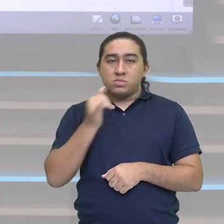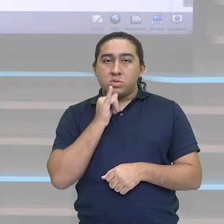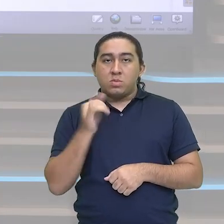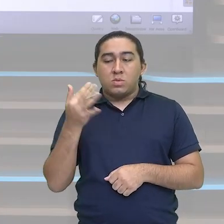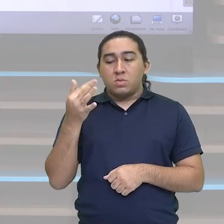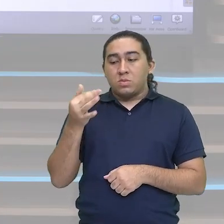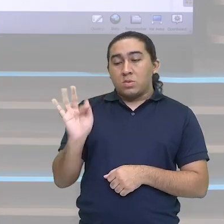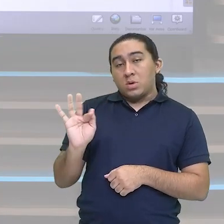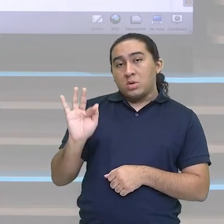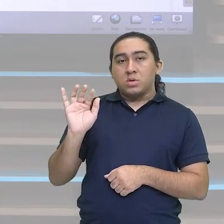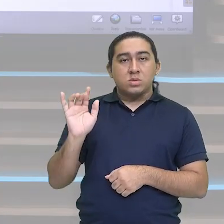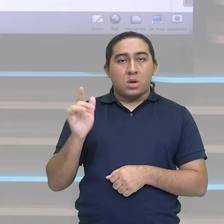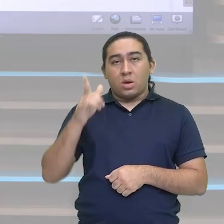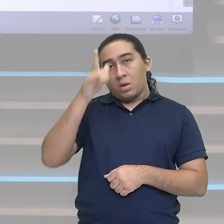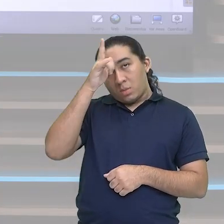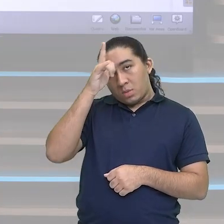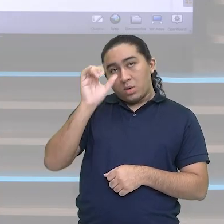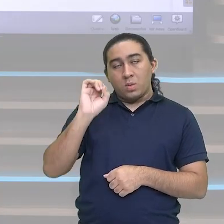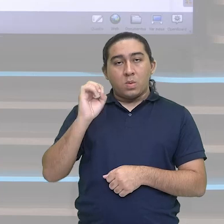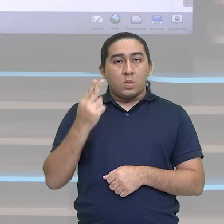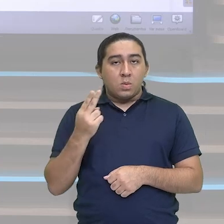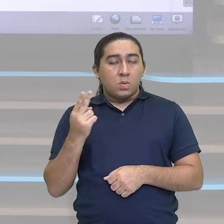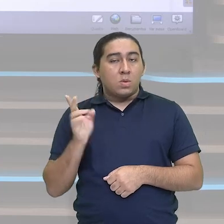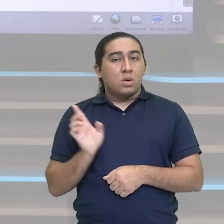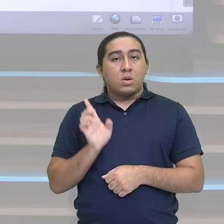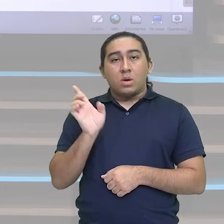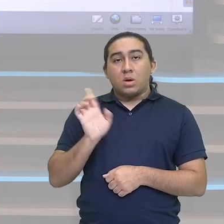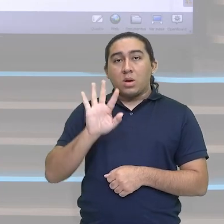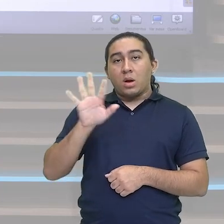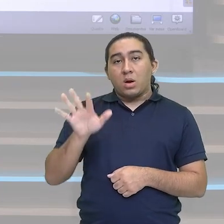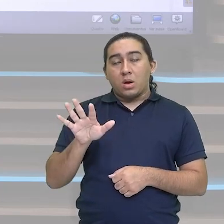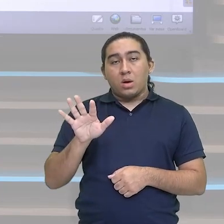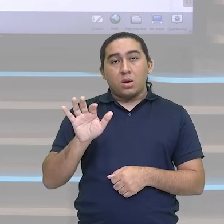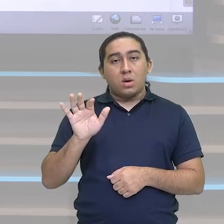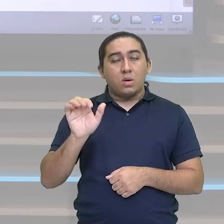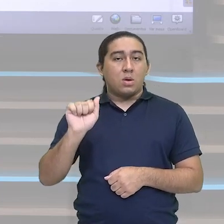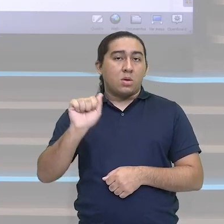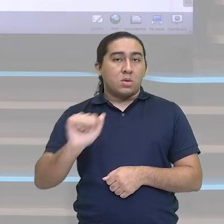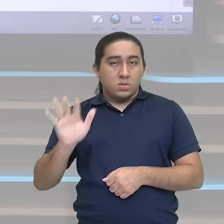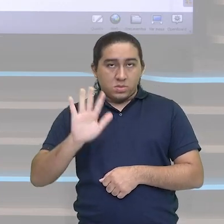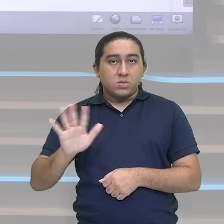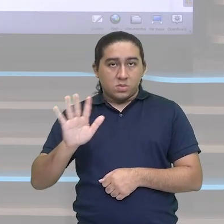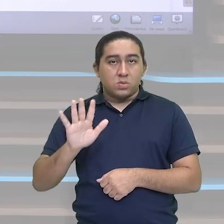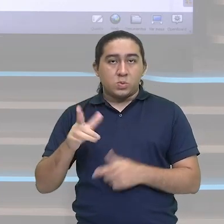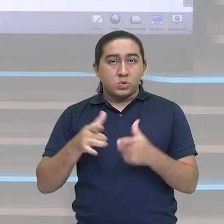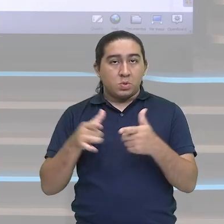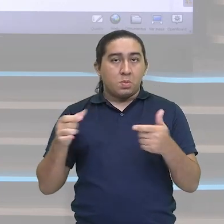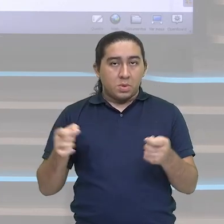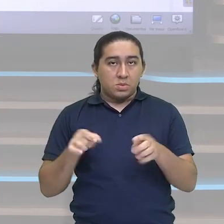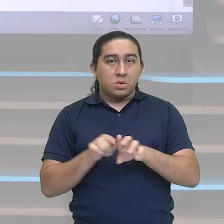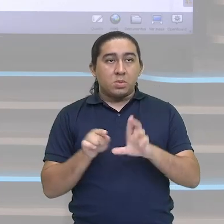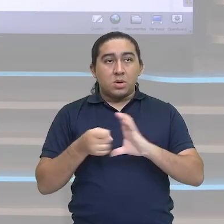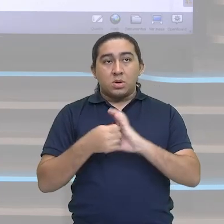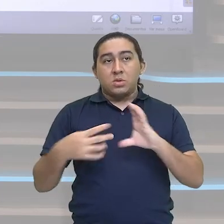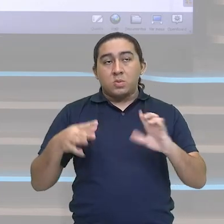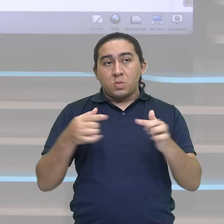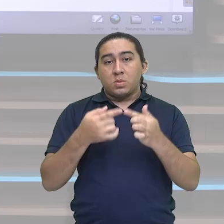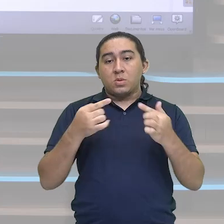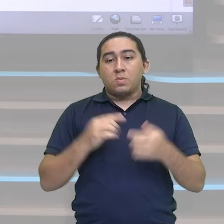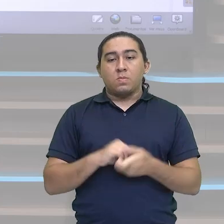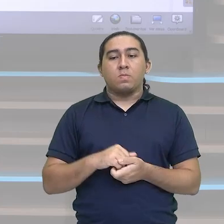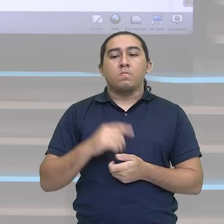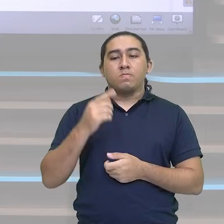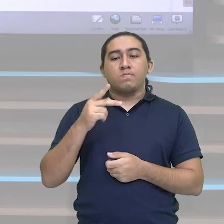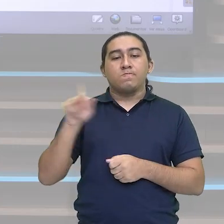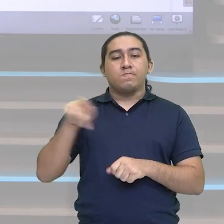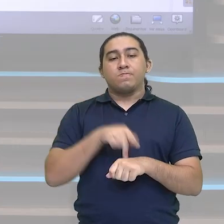Alemanha, o Japão lá na Ásia, né? Também tem essa característica. Então, esses países são países que,